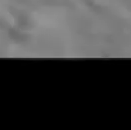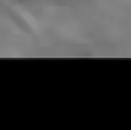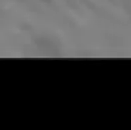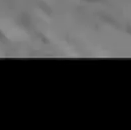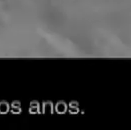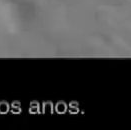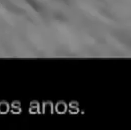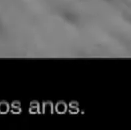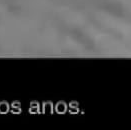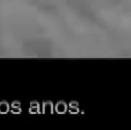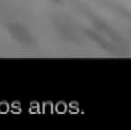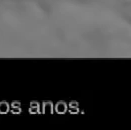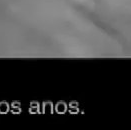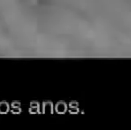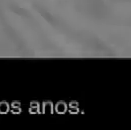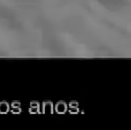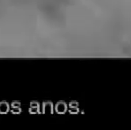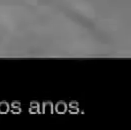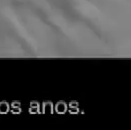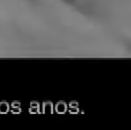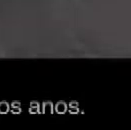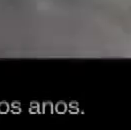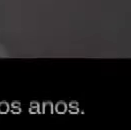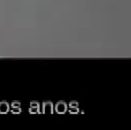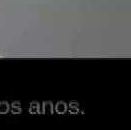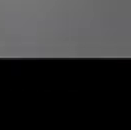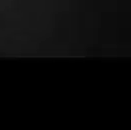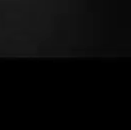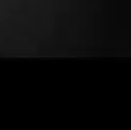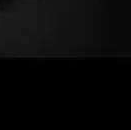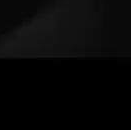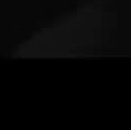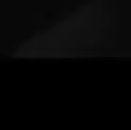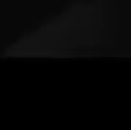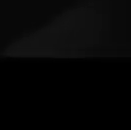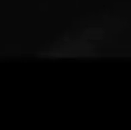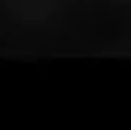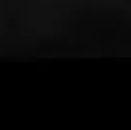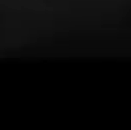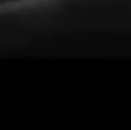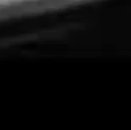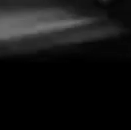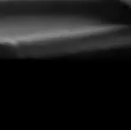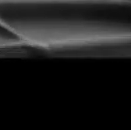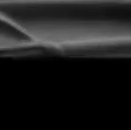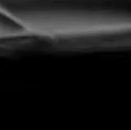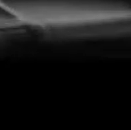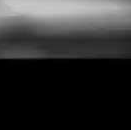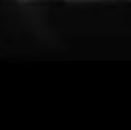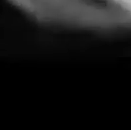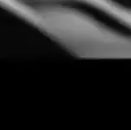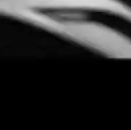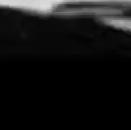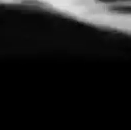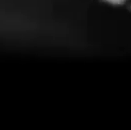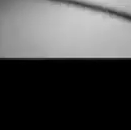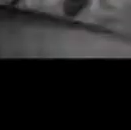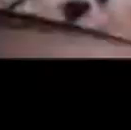O trânsito mata mais de 40 mil brasileiros todos os anos. Quando o trânsito mata,